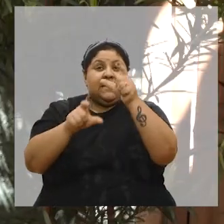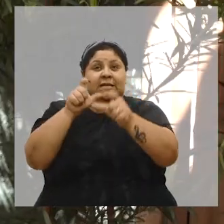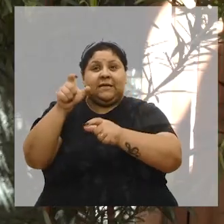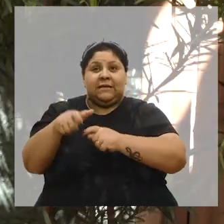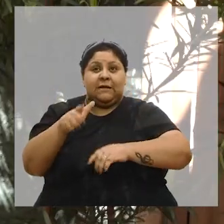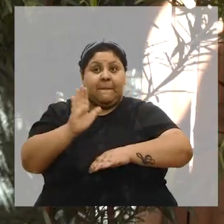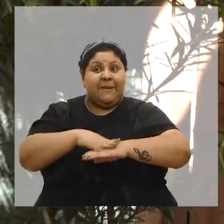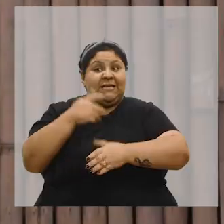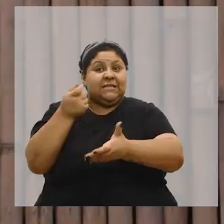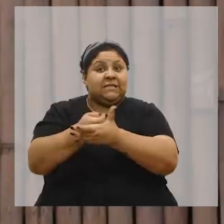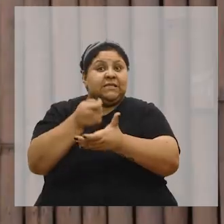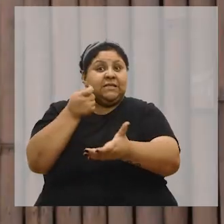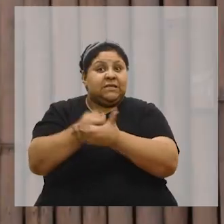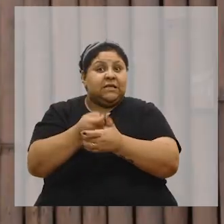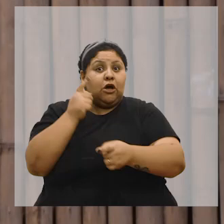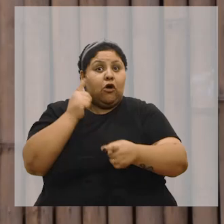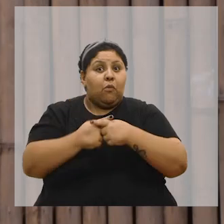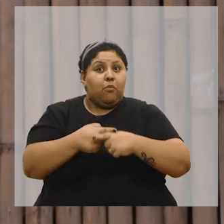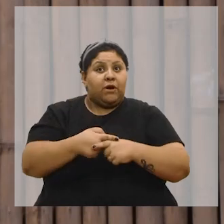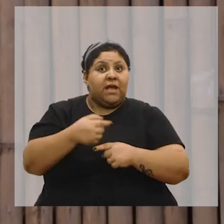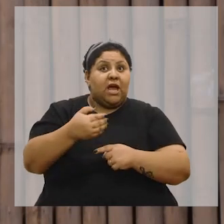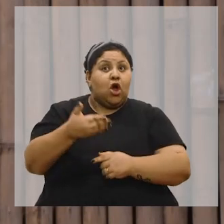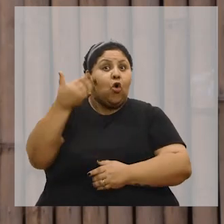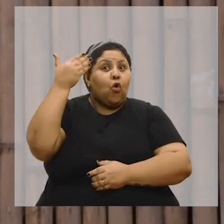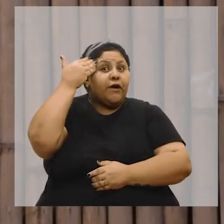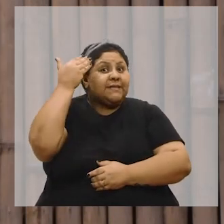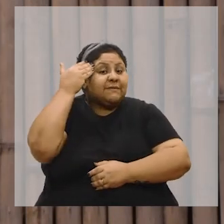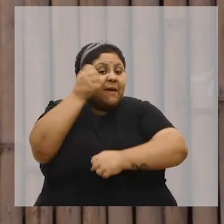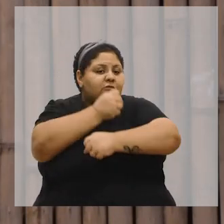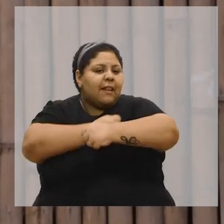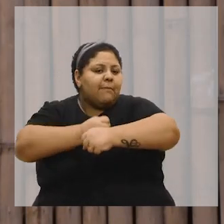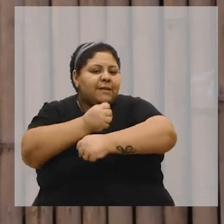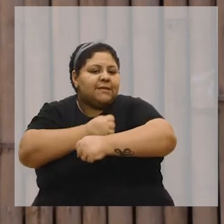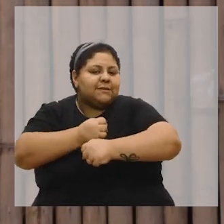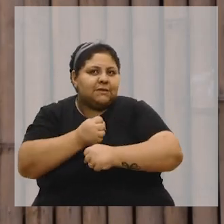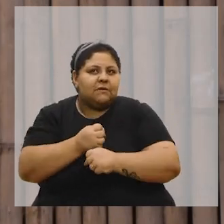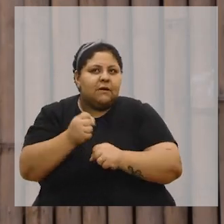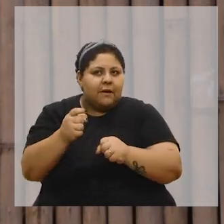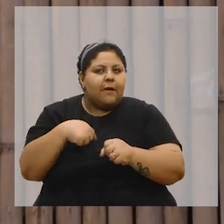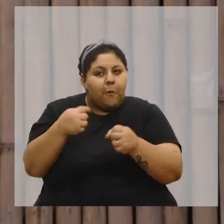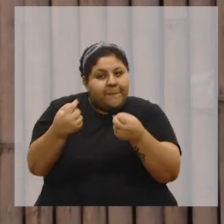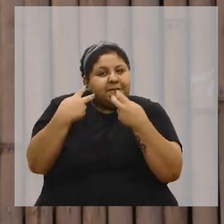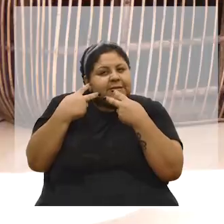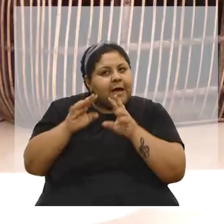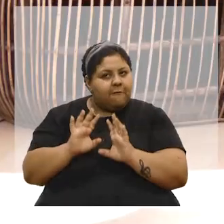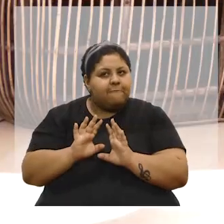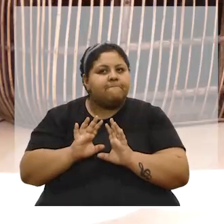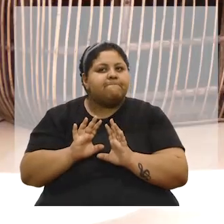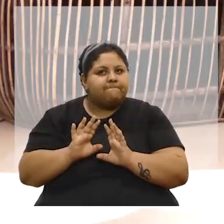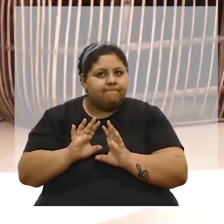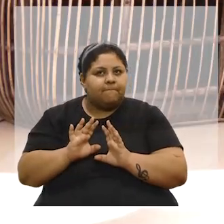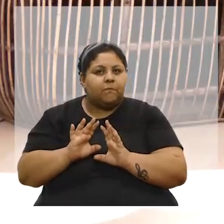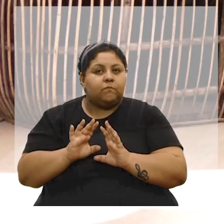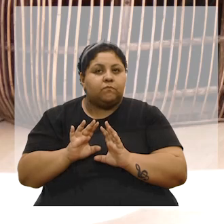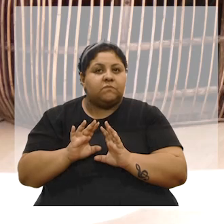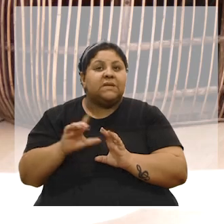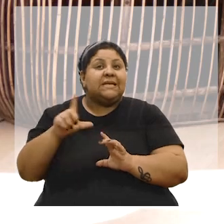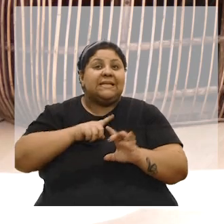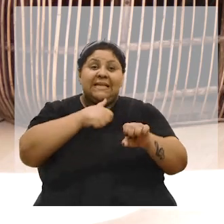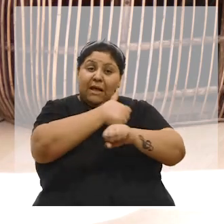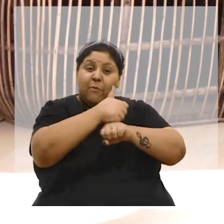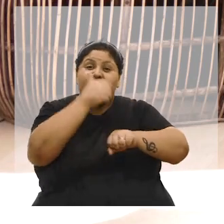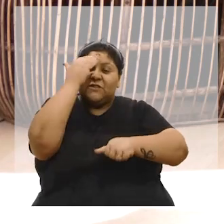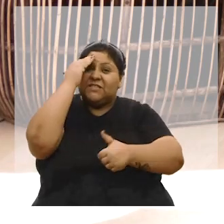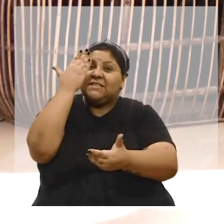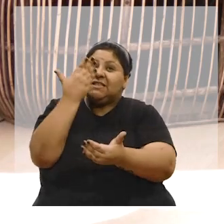E as pessoas estão cada vez mais exigentes, até por Sim. causa do conhecimento que elas têm, né, na alimentação. Eu noto isso, pelo menos acho que isso. E tu